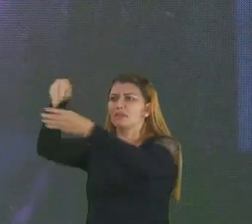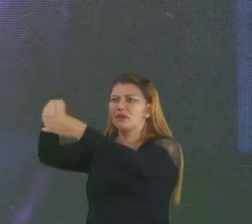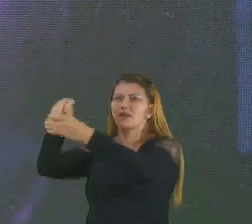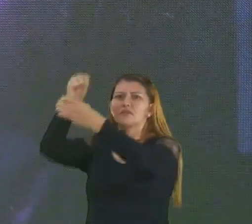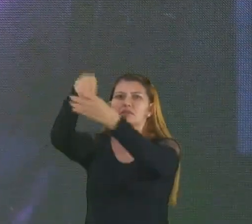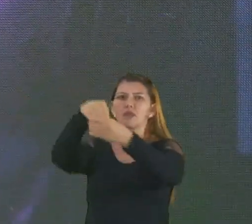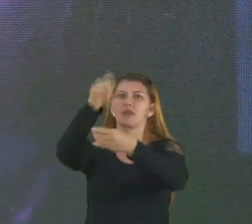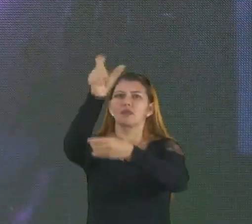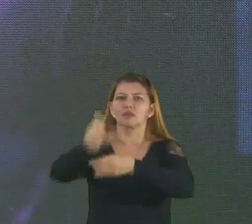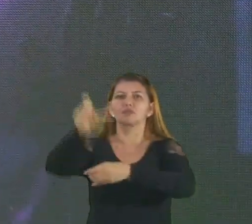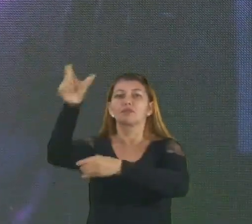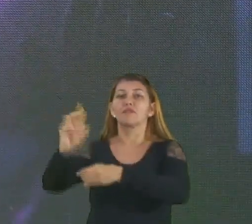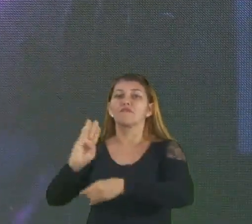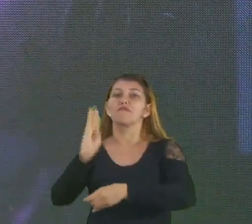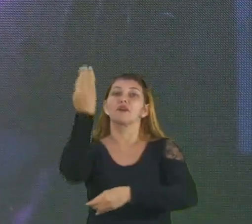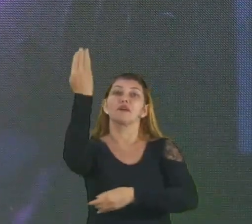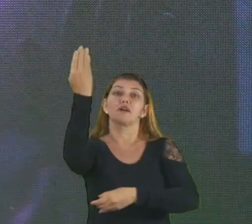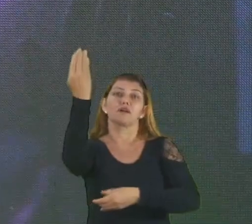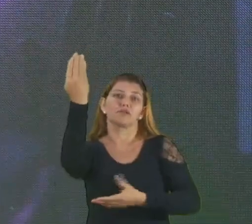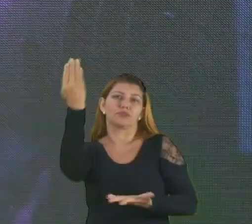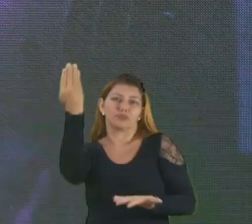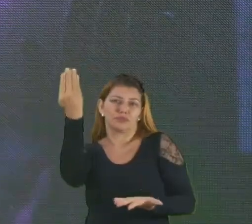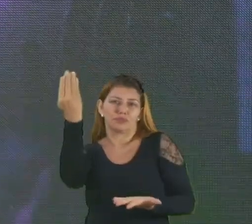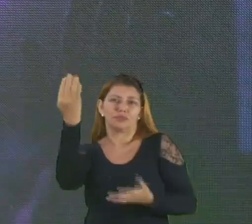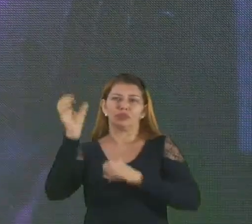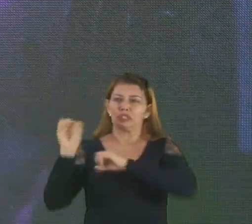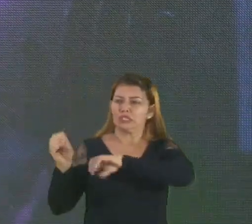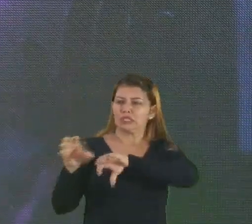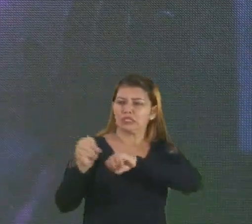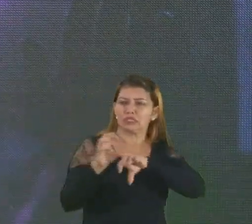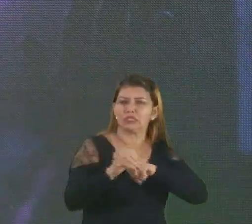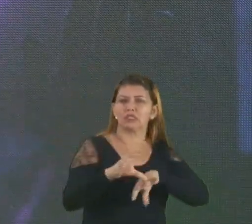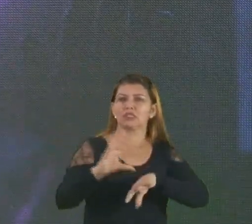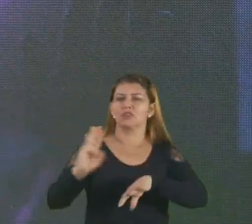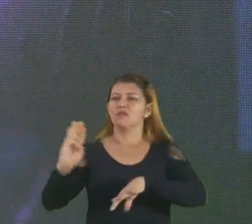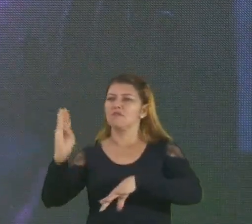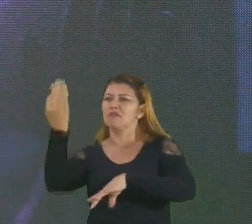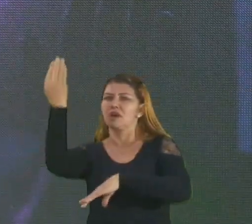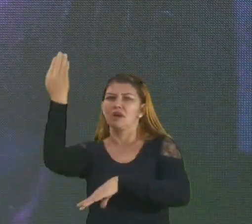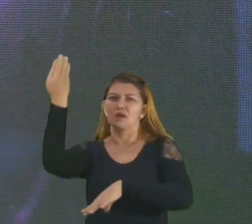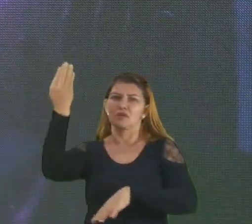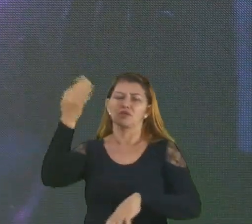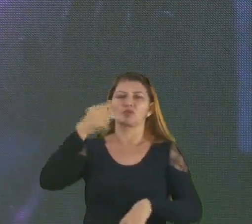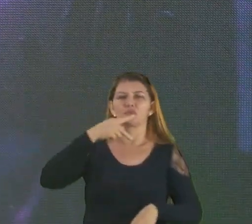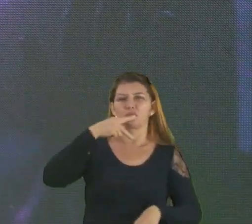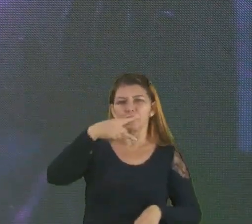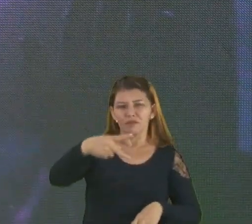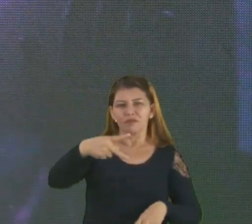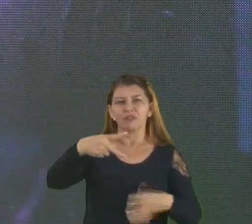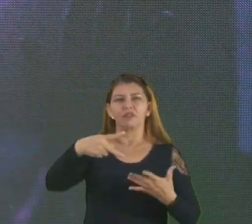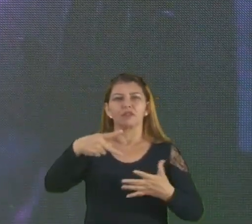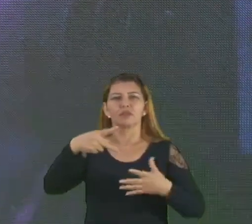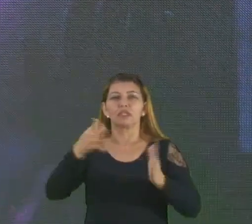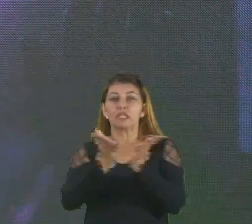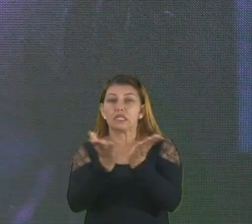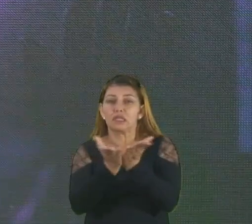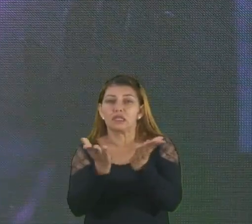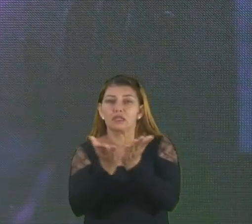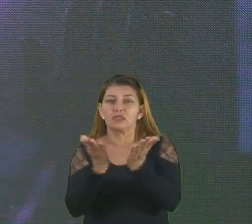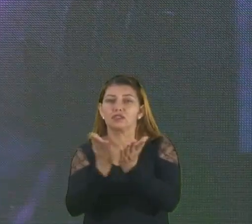profetas, falsos pastores, falsos crentes. Disse